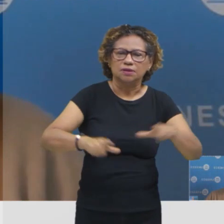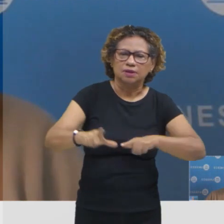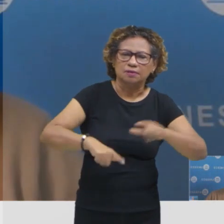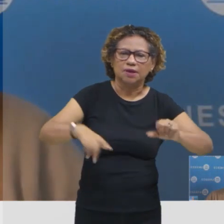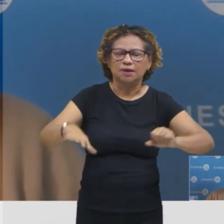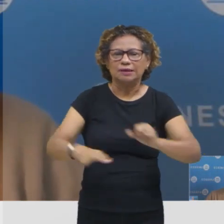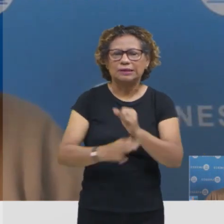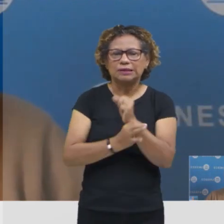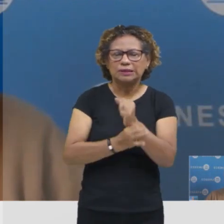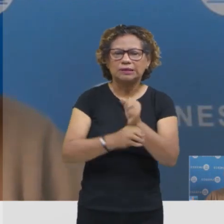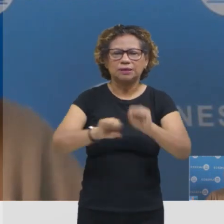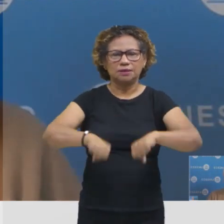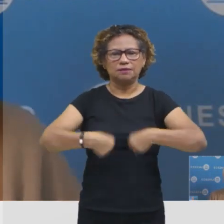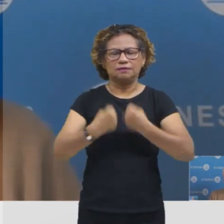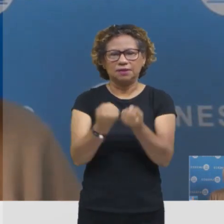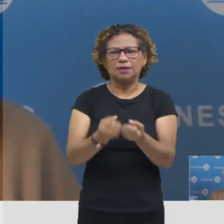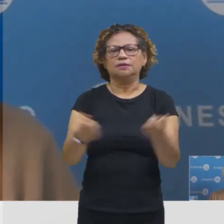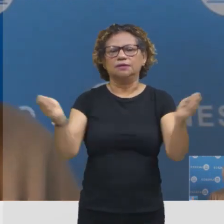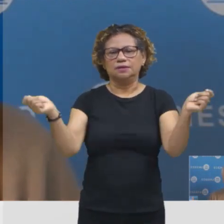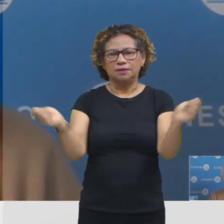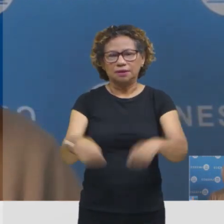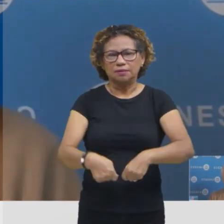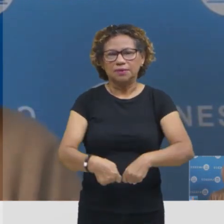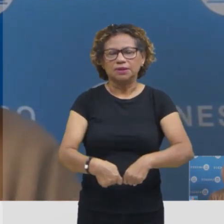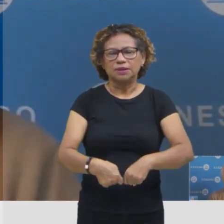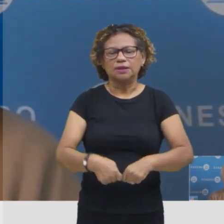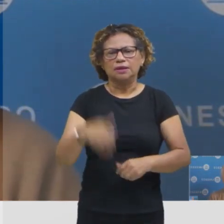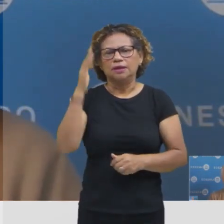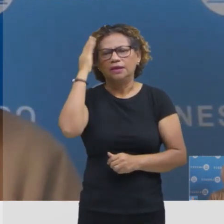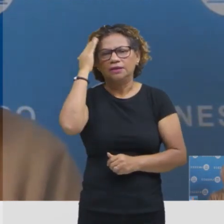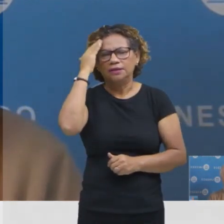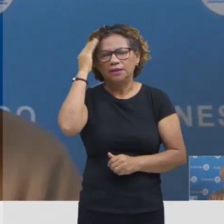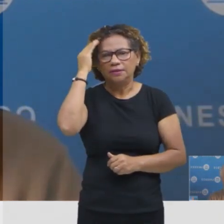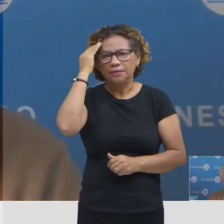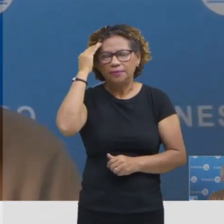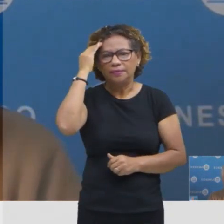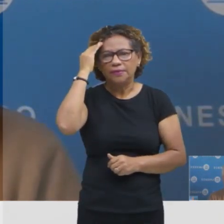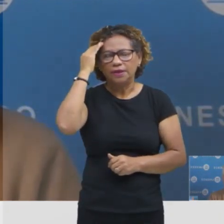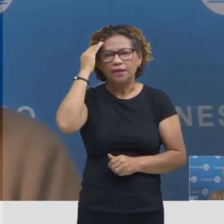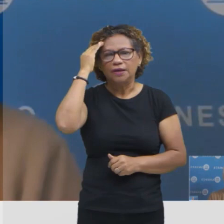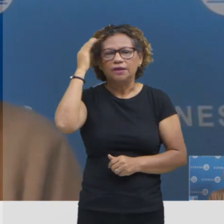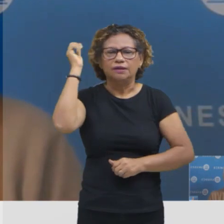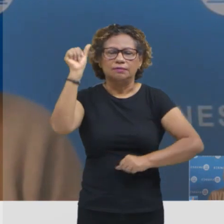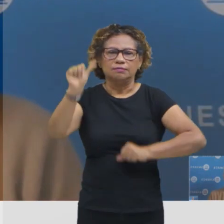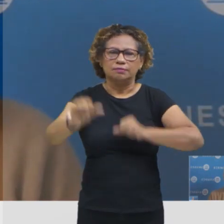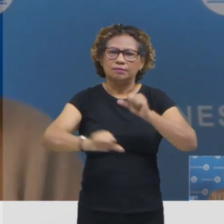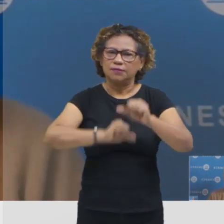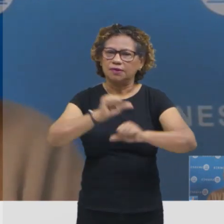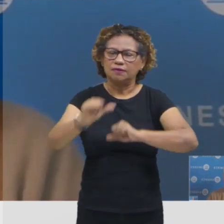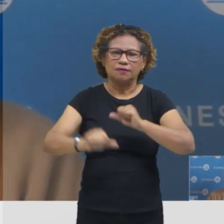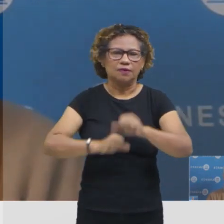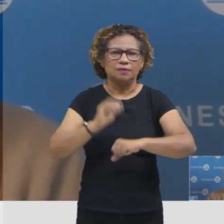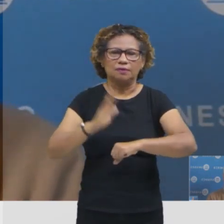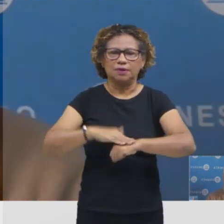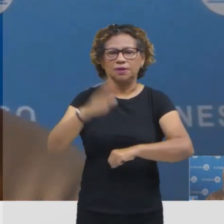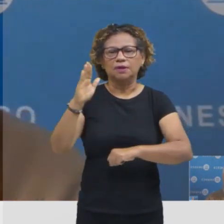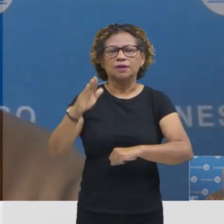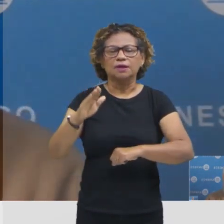esforço, através da nossa capacidade de sabermos que as coisas vão passar e que